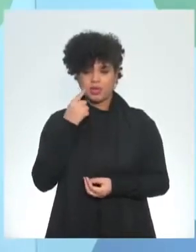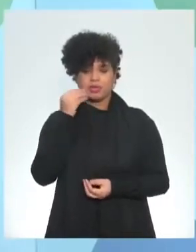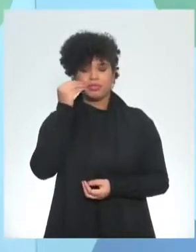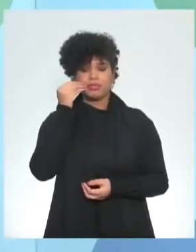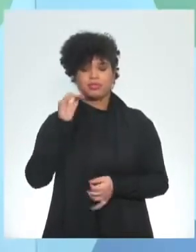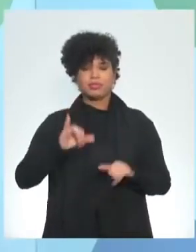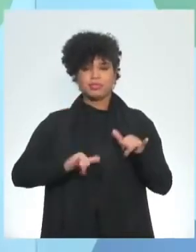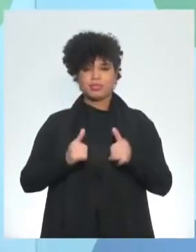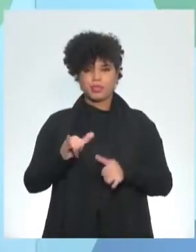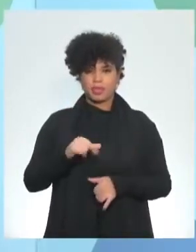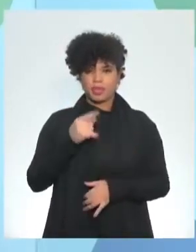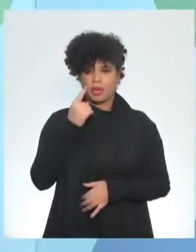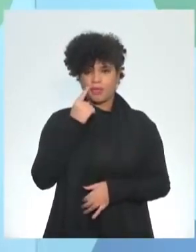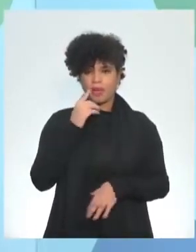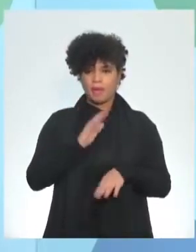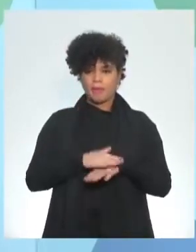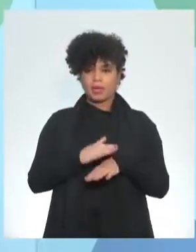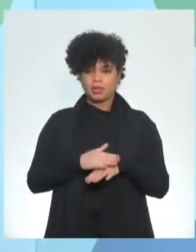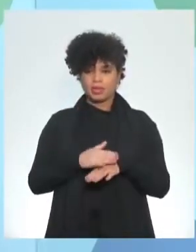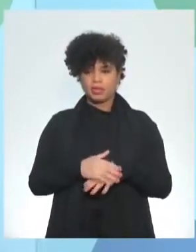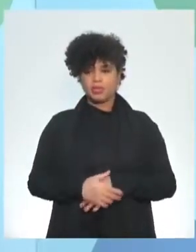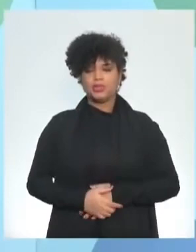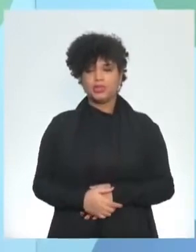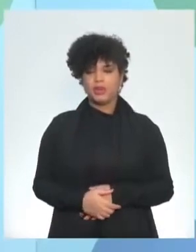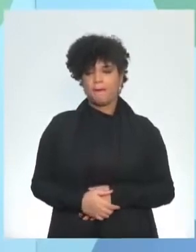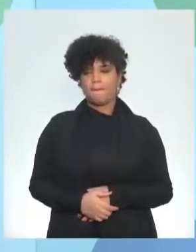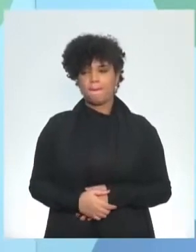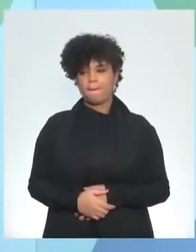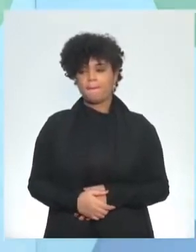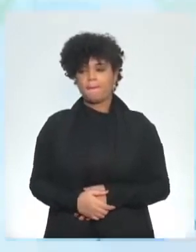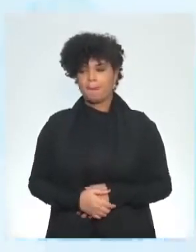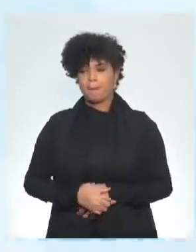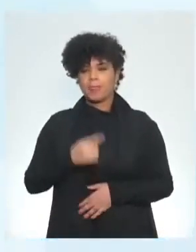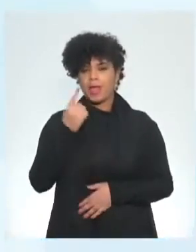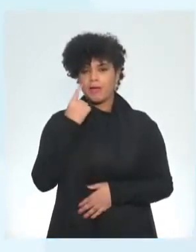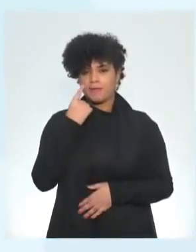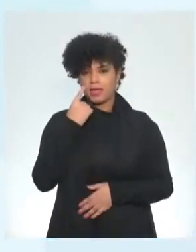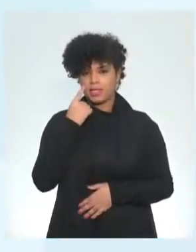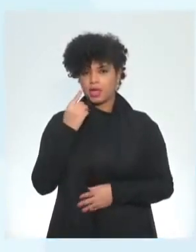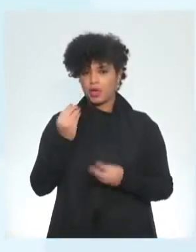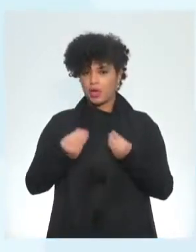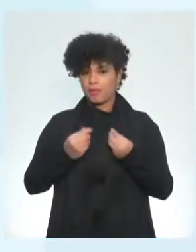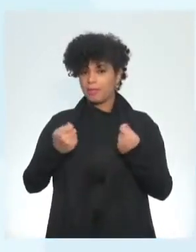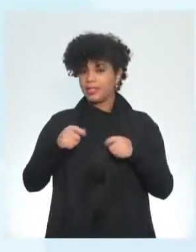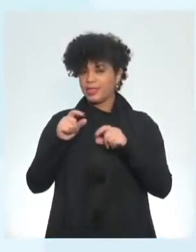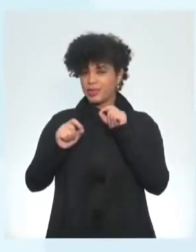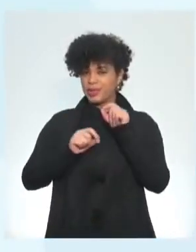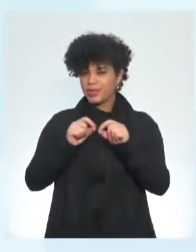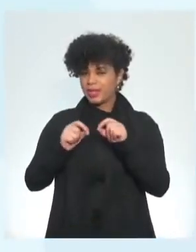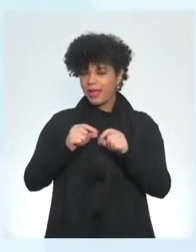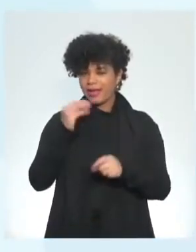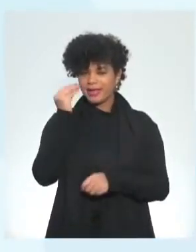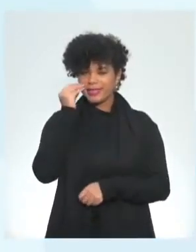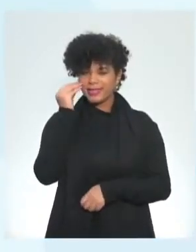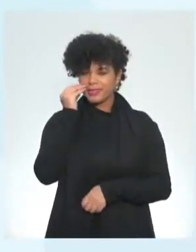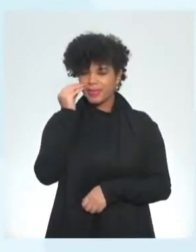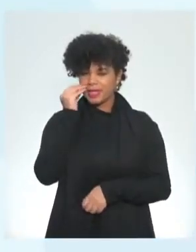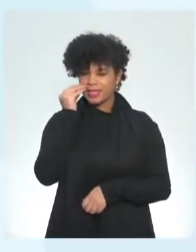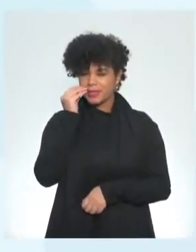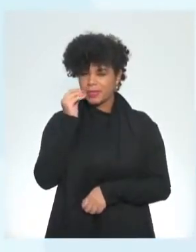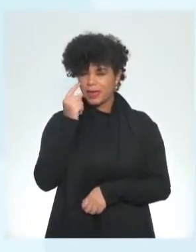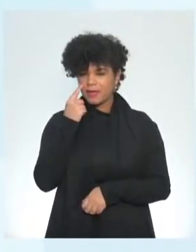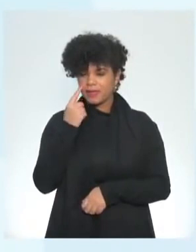a titulação prática para vocês aqui. Então, materiais e reagentes para esse experimento de